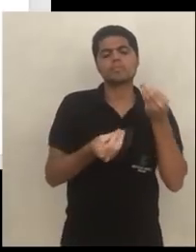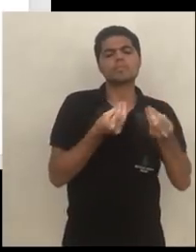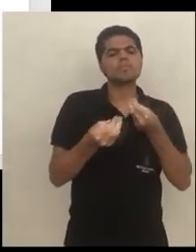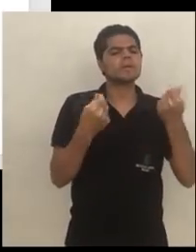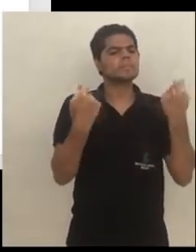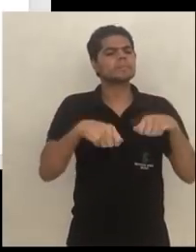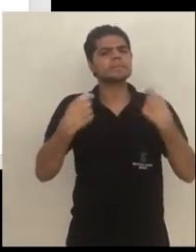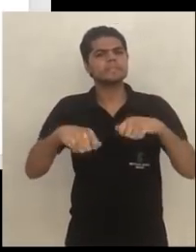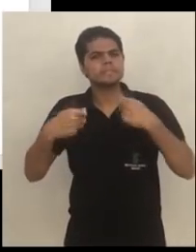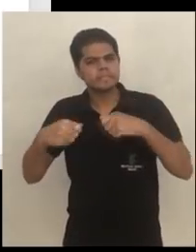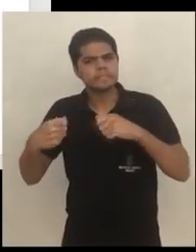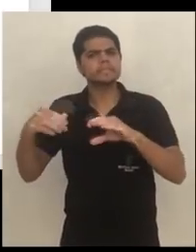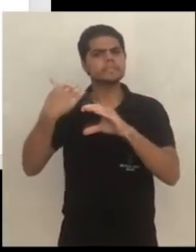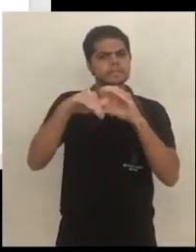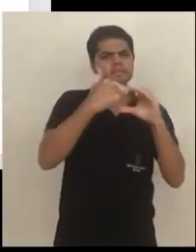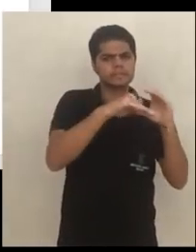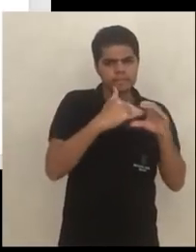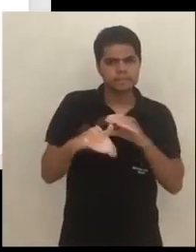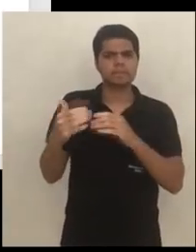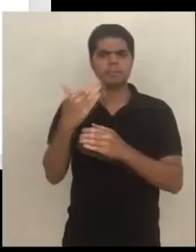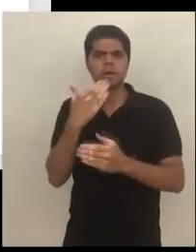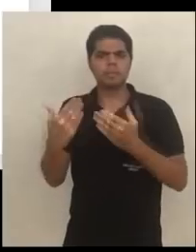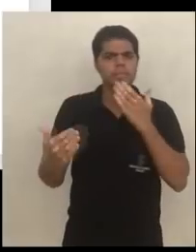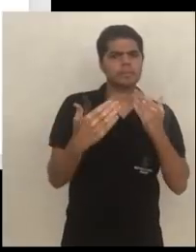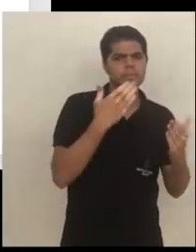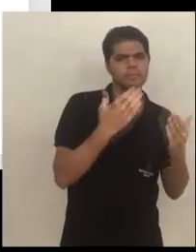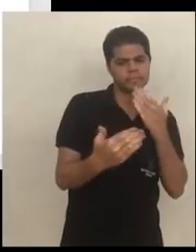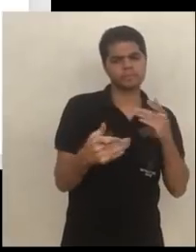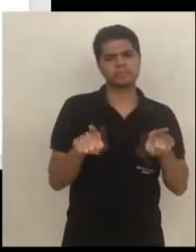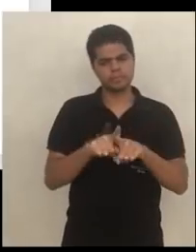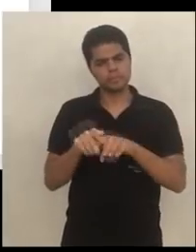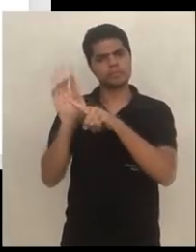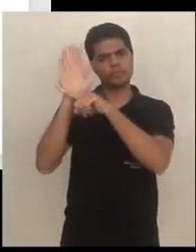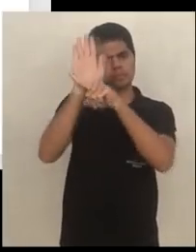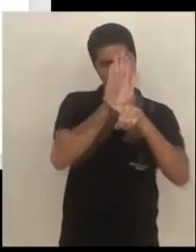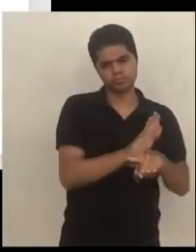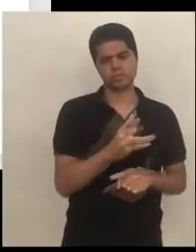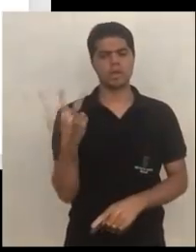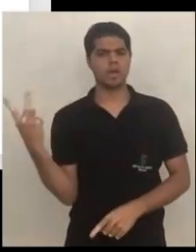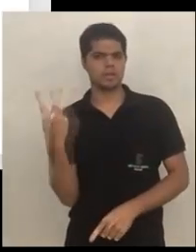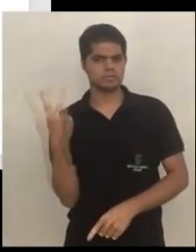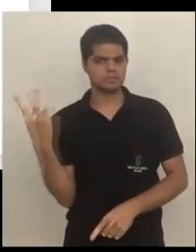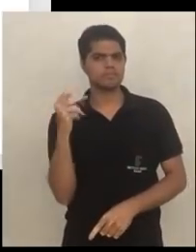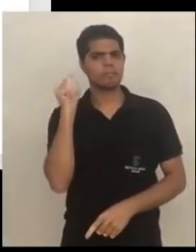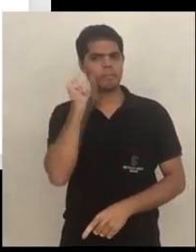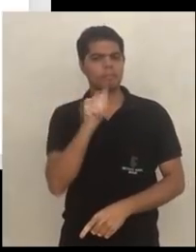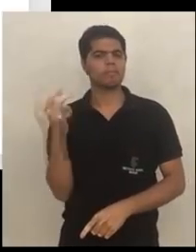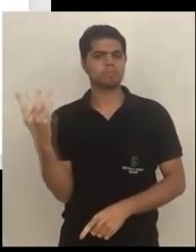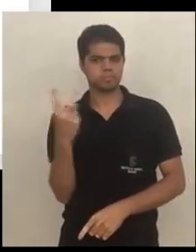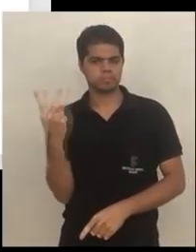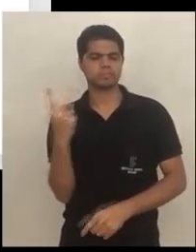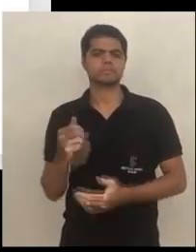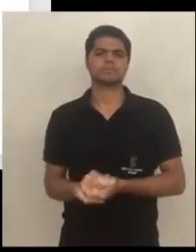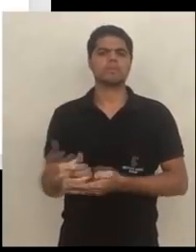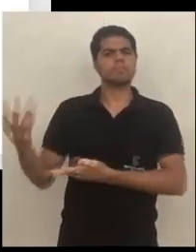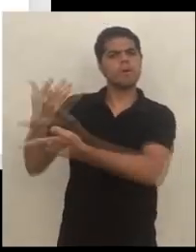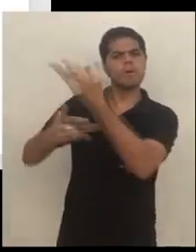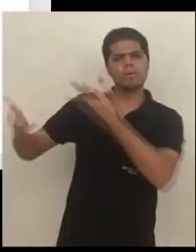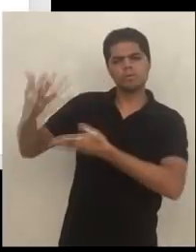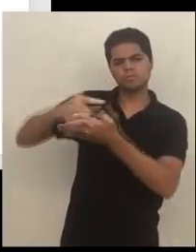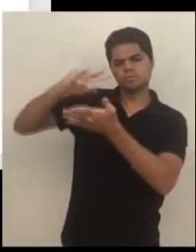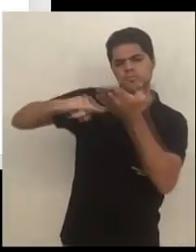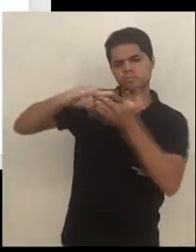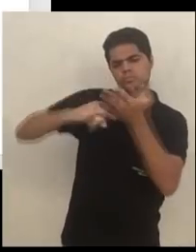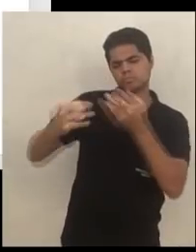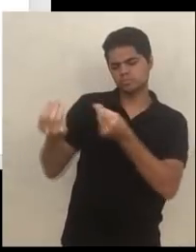Então, a Vanusa e a Fátima, elas dão essa importante contribuição. Todos os documentos e materiais que chegam para a